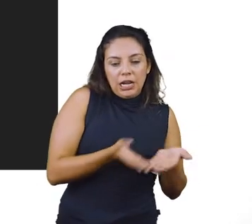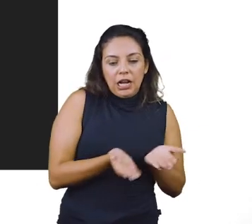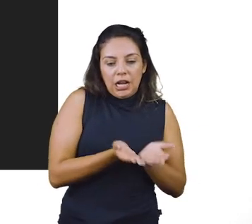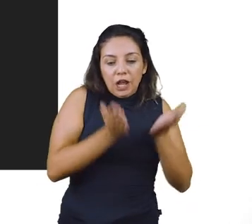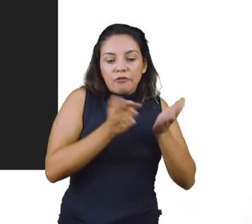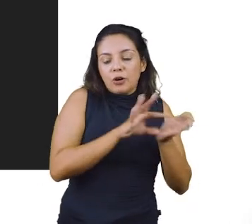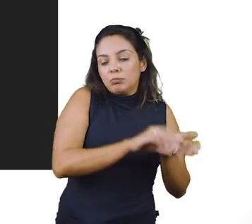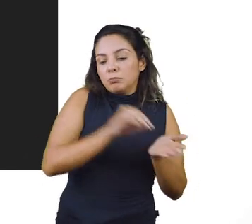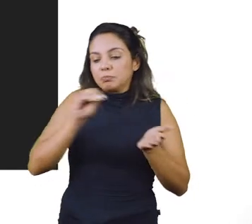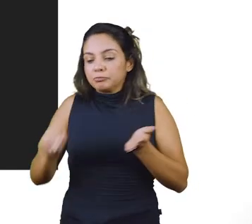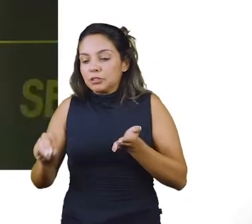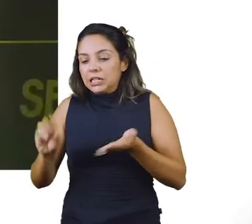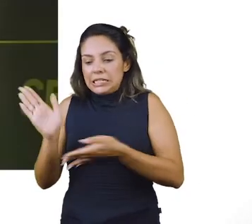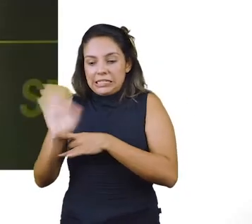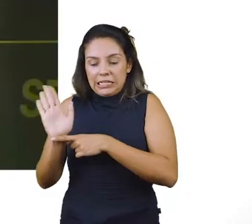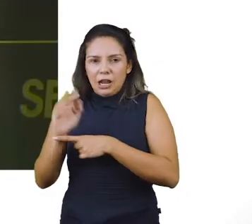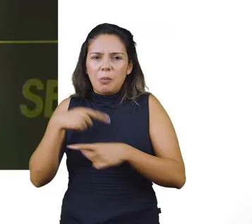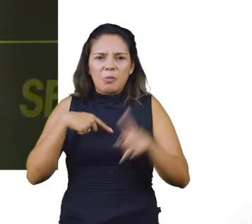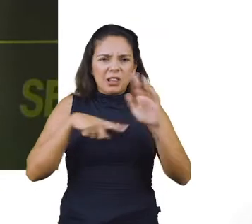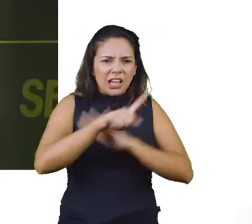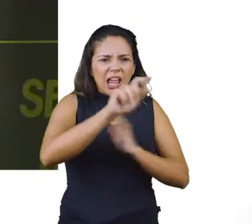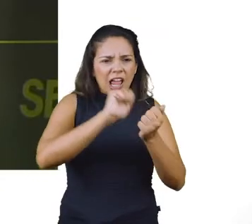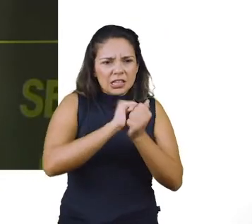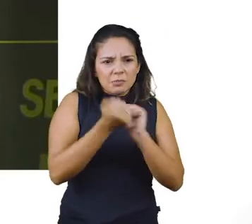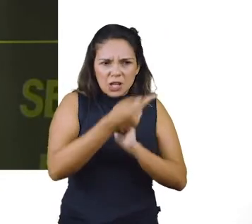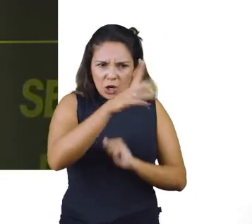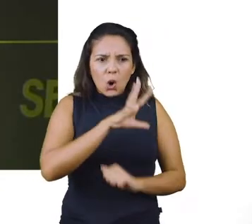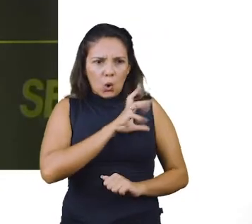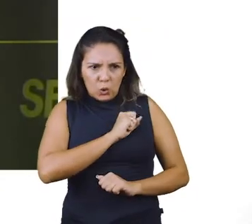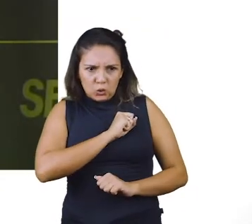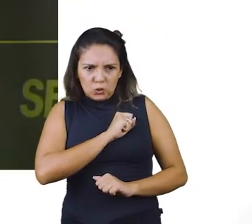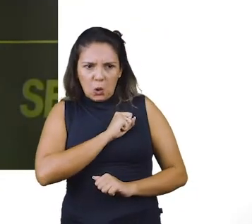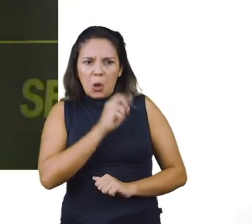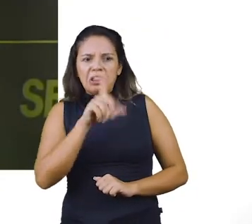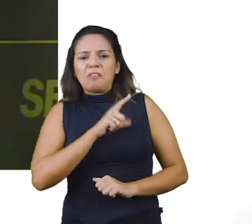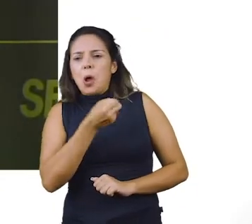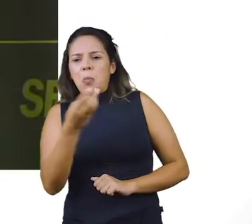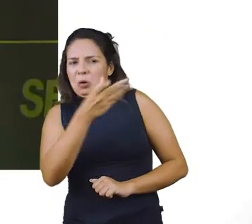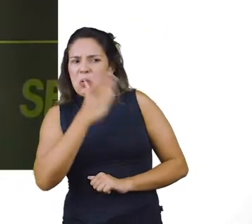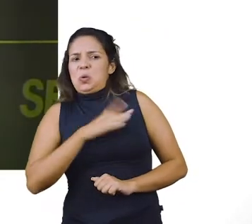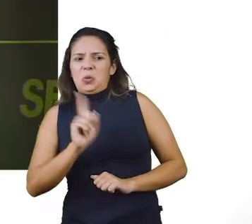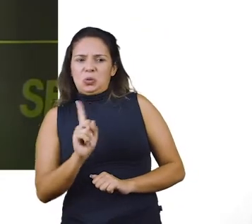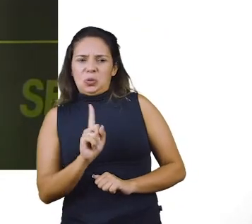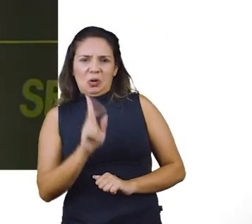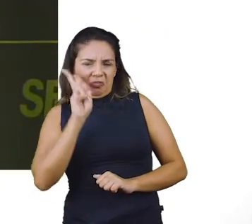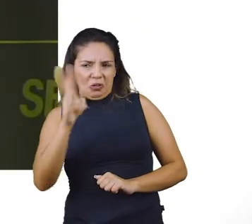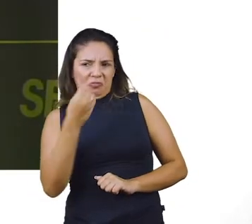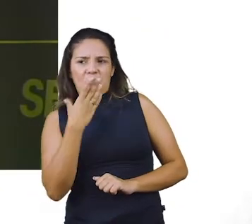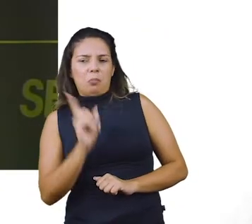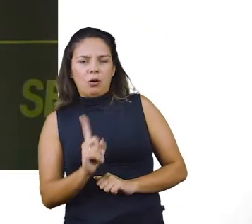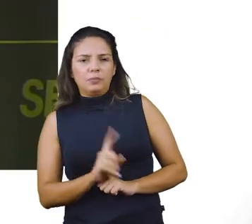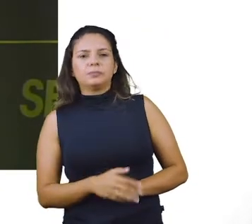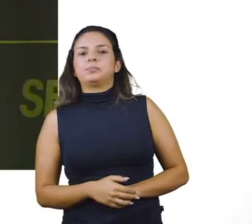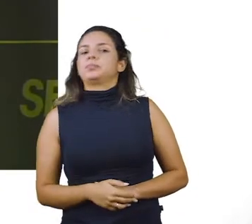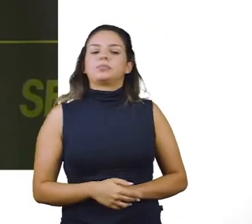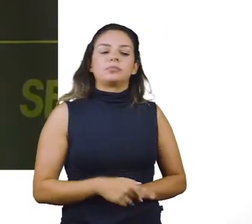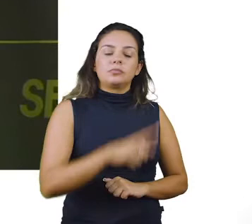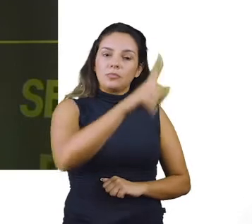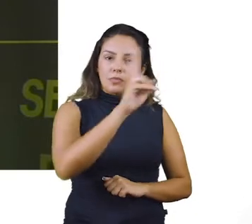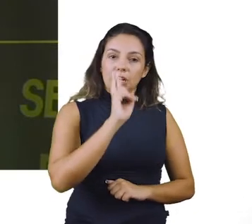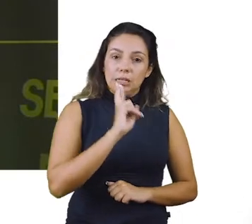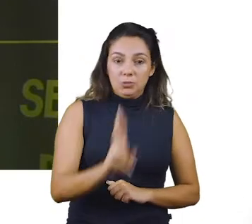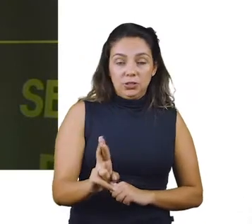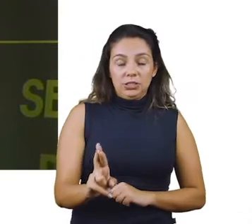agrado? Essa história é o seguinte, desde a minha primeira experiência, que foi com o Feldman